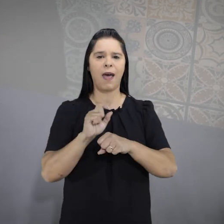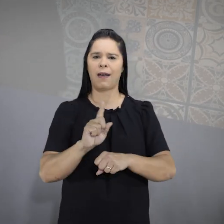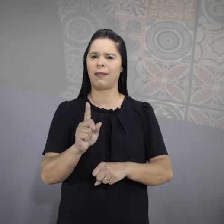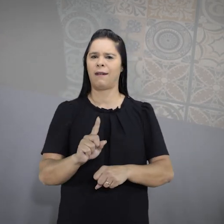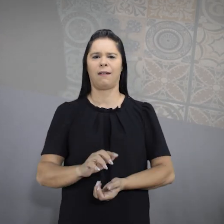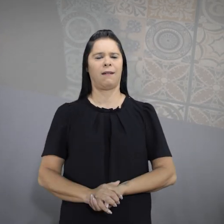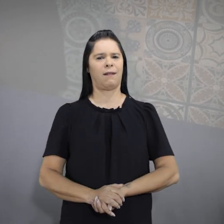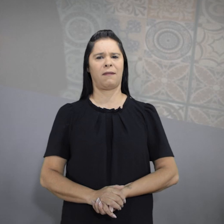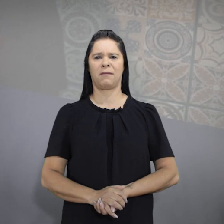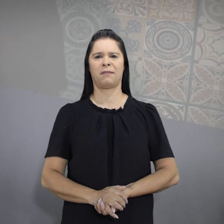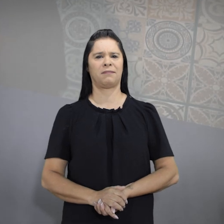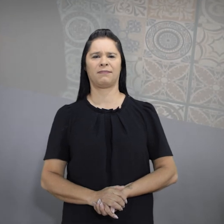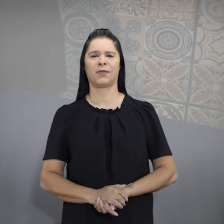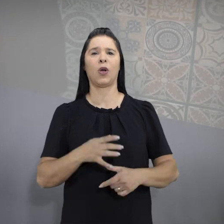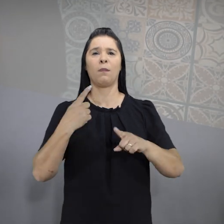quê?